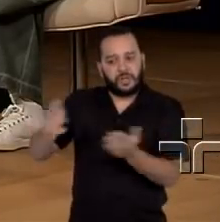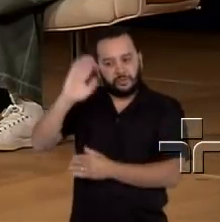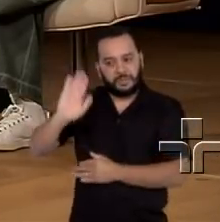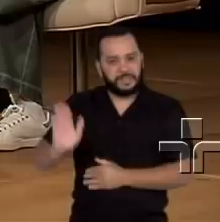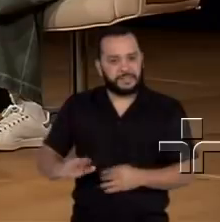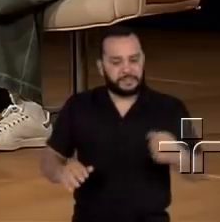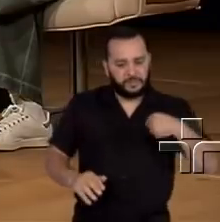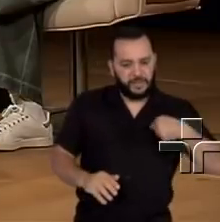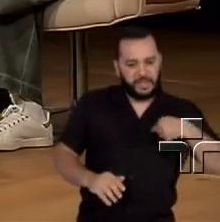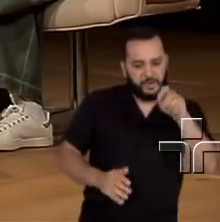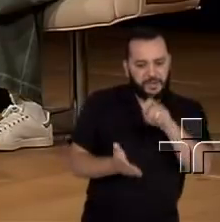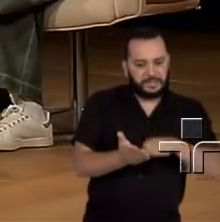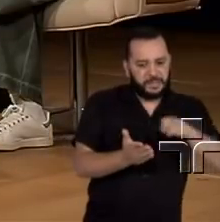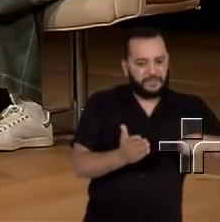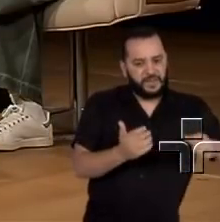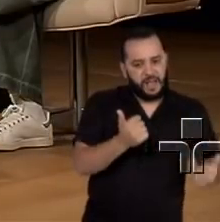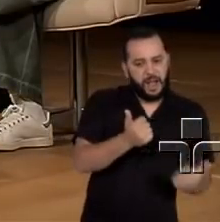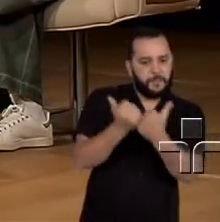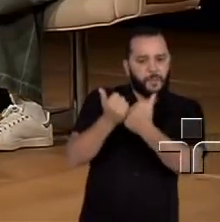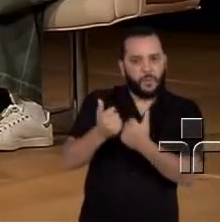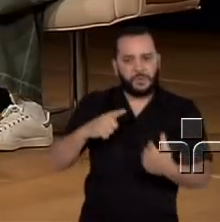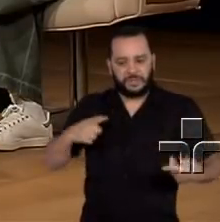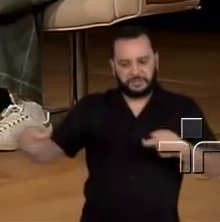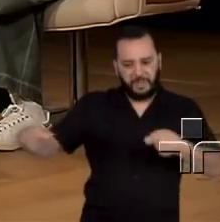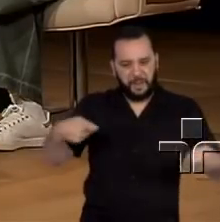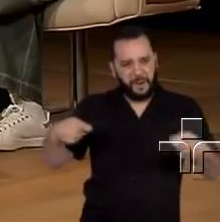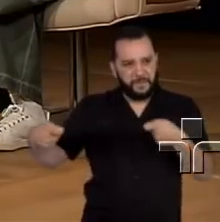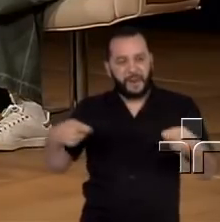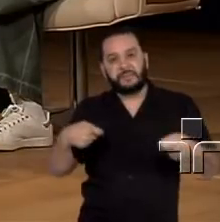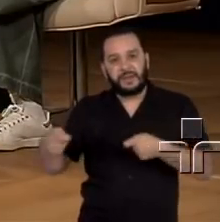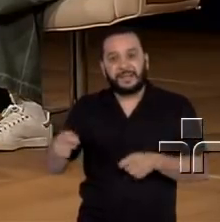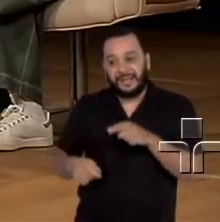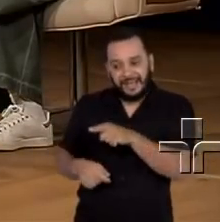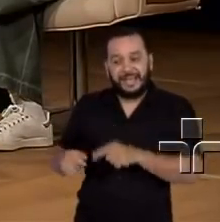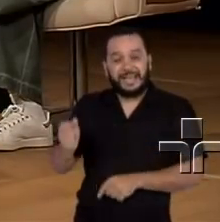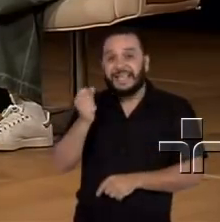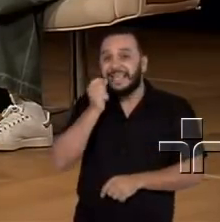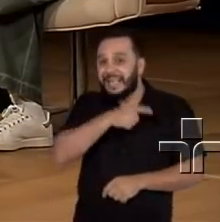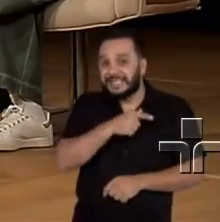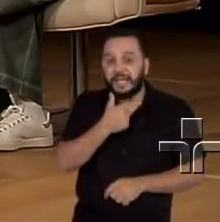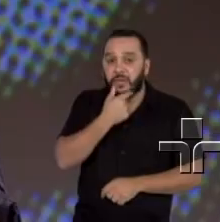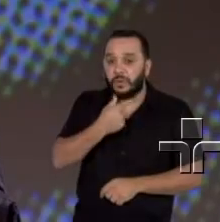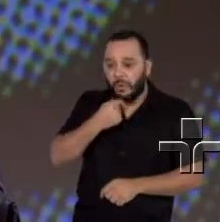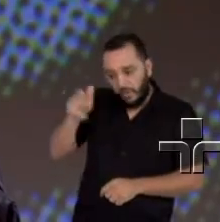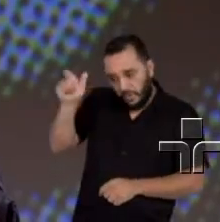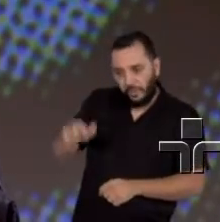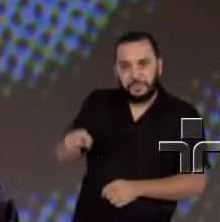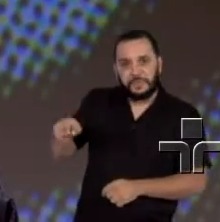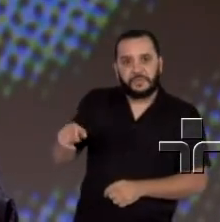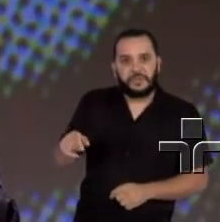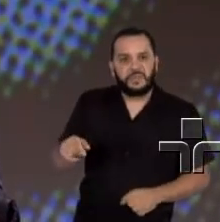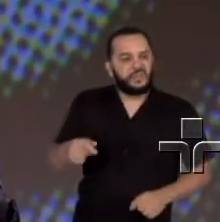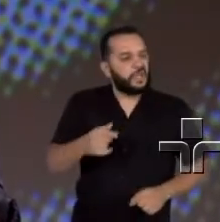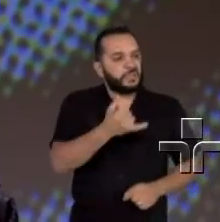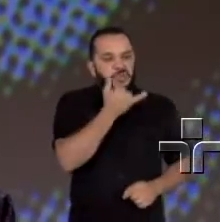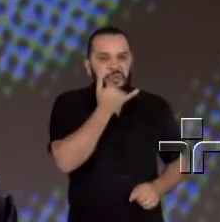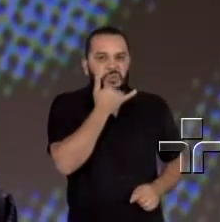eu a favor, e ele era muito engraçado, o Gerd. Eu dizia, você é muito careta, Gerd, você não vai chegar